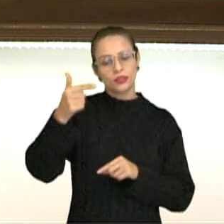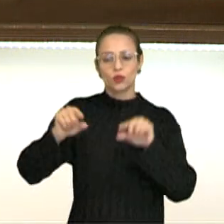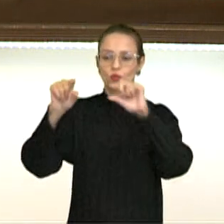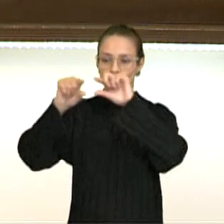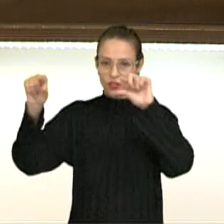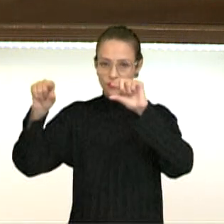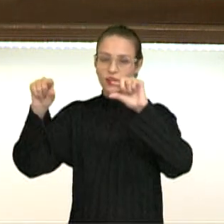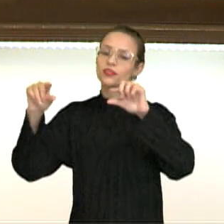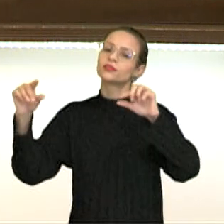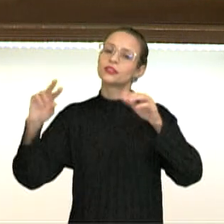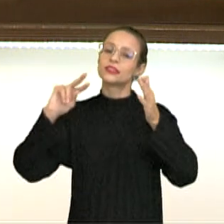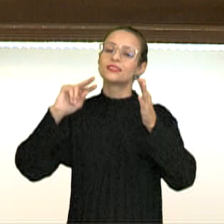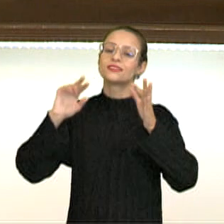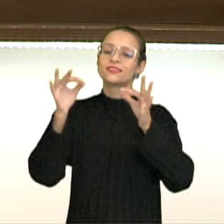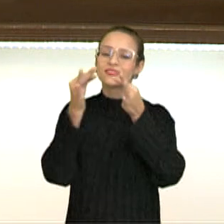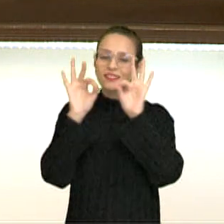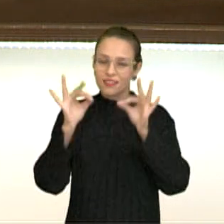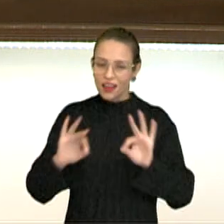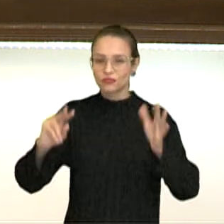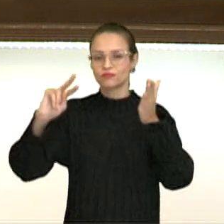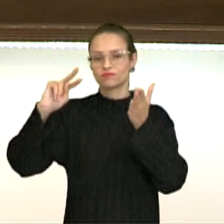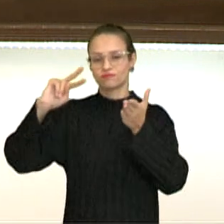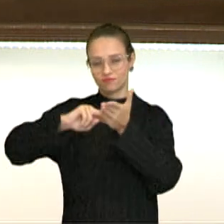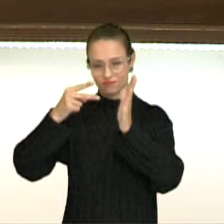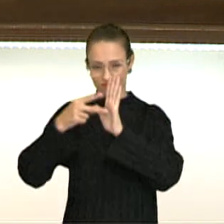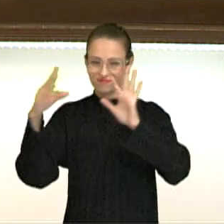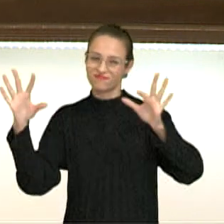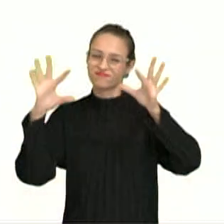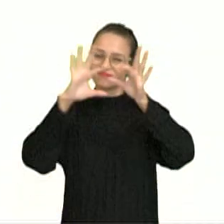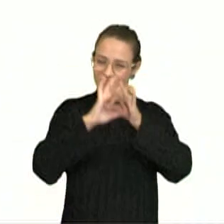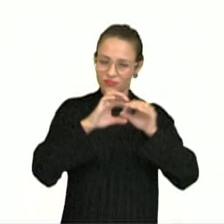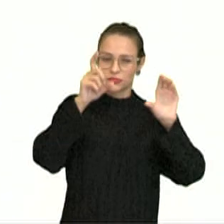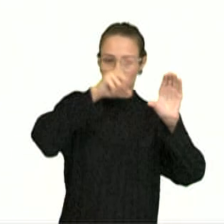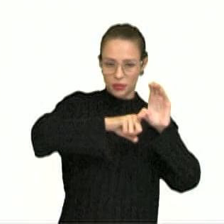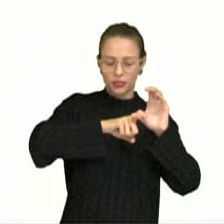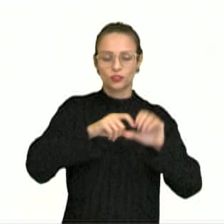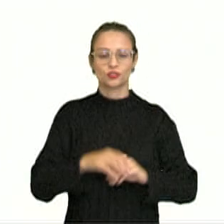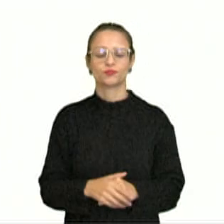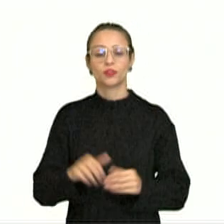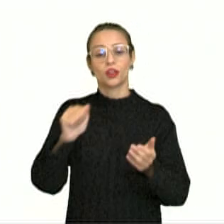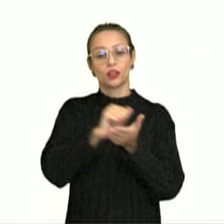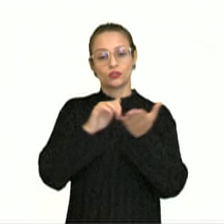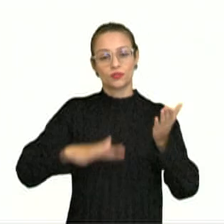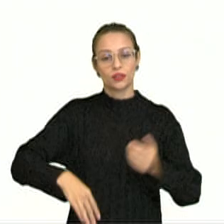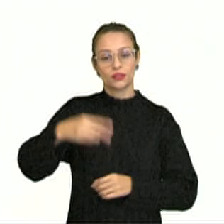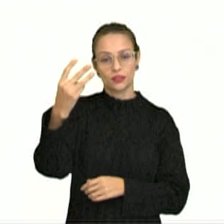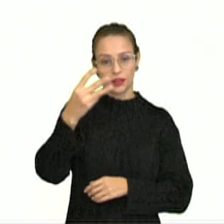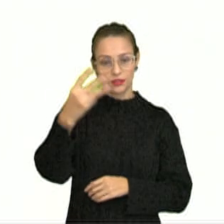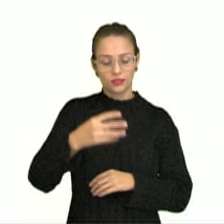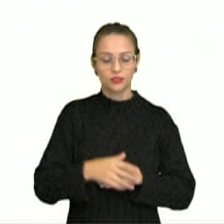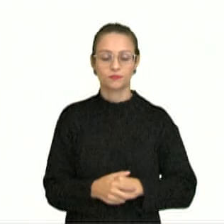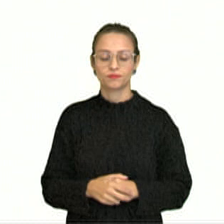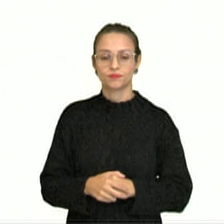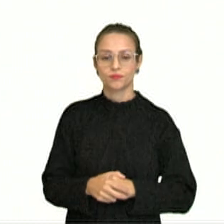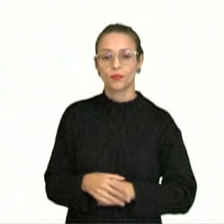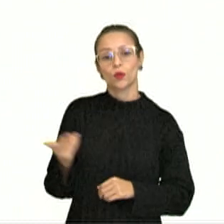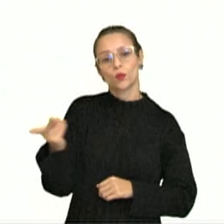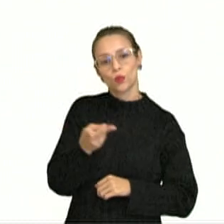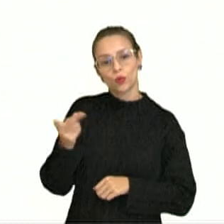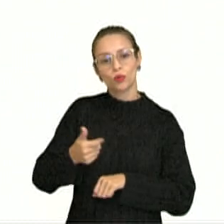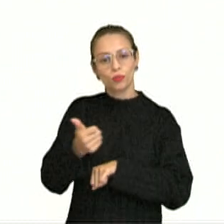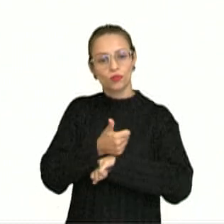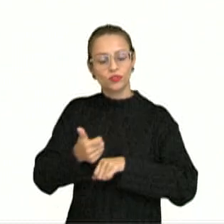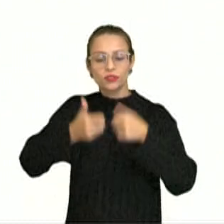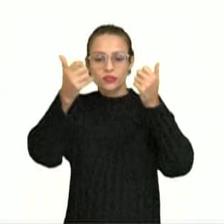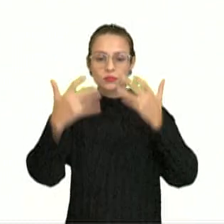é sintaticamente dependente da primeira. Tá? Atividade de número 3. Alves e Oliveira destacam